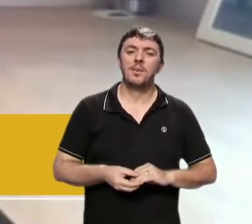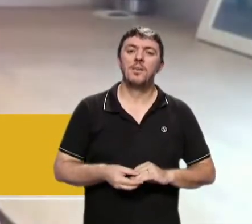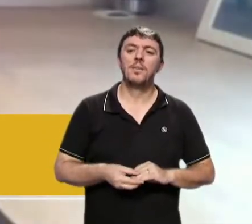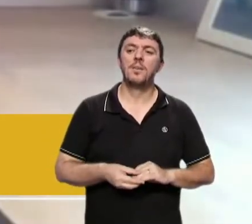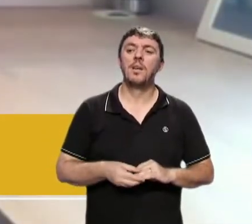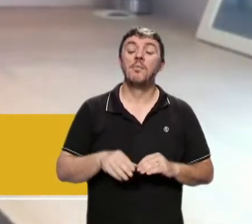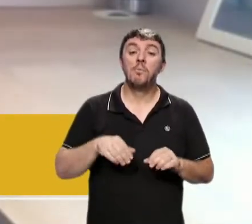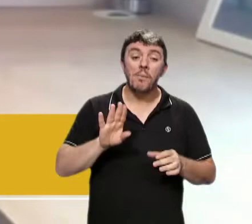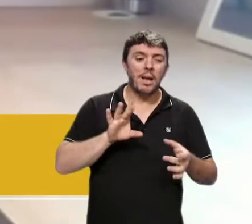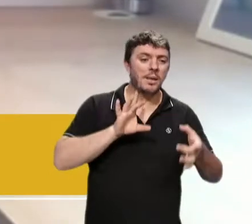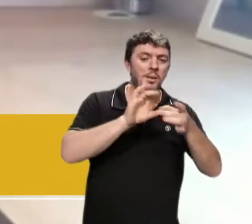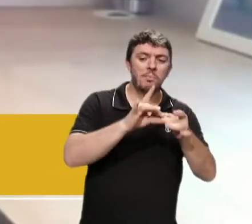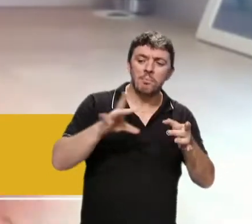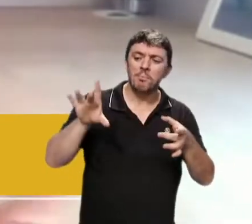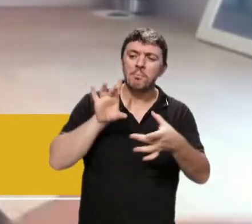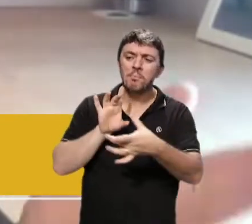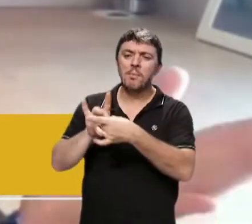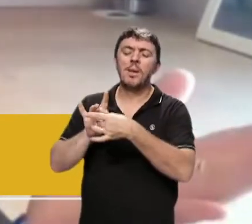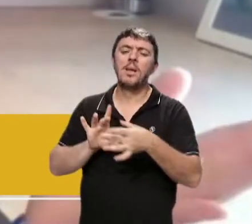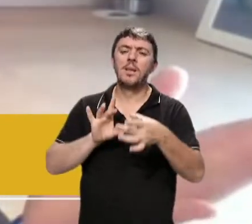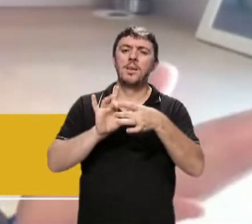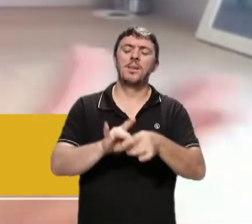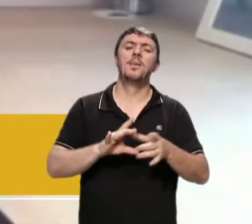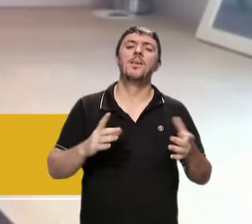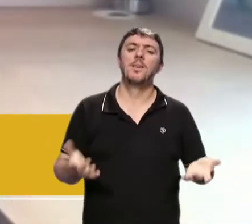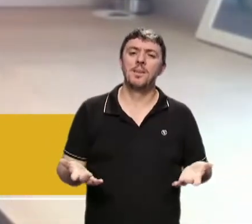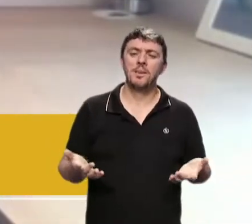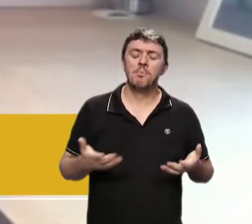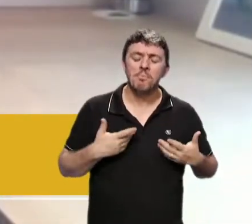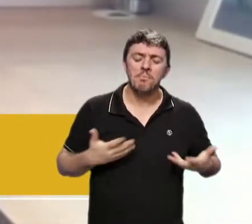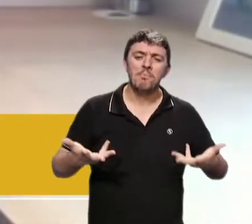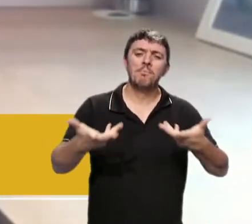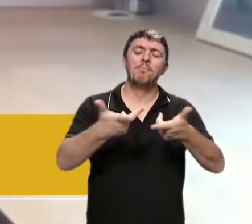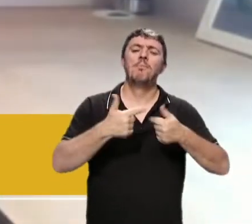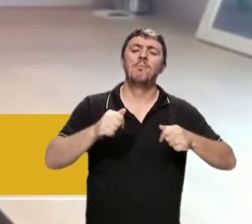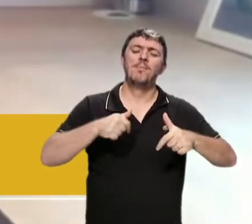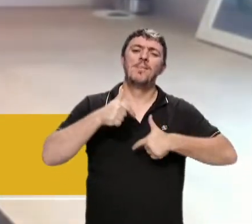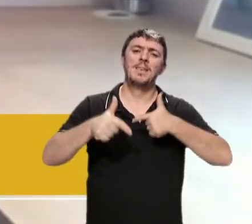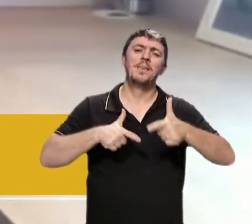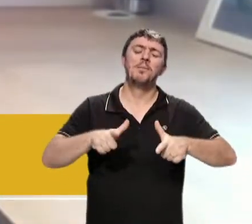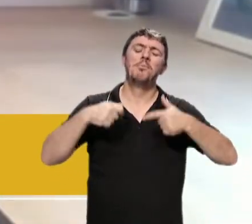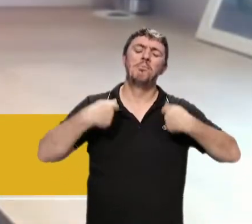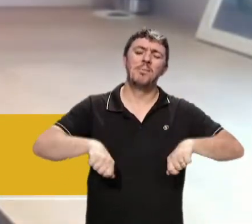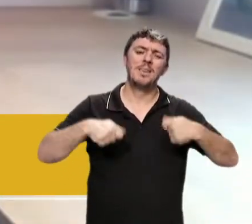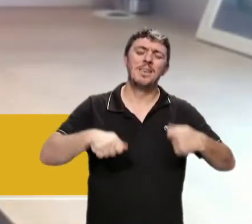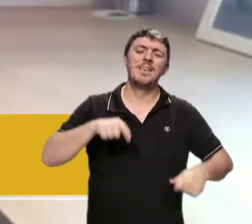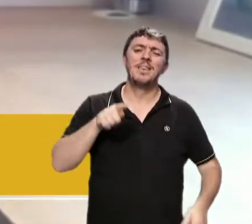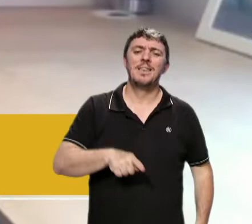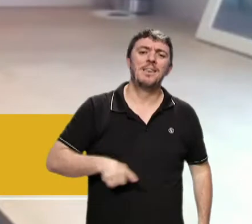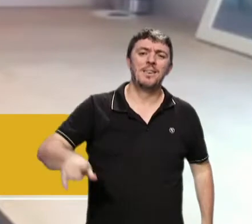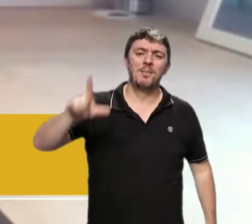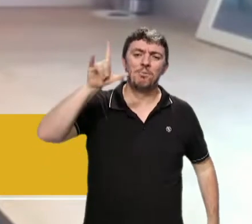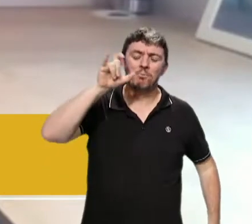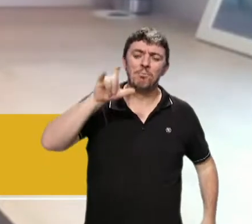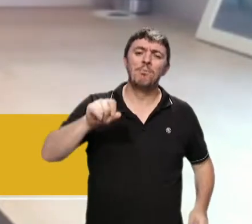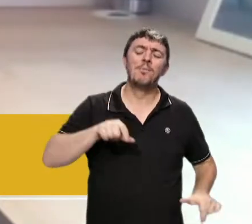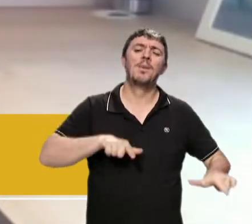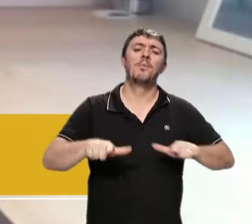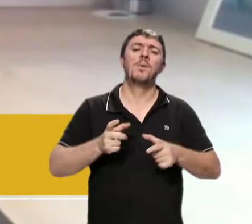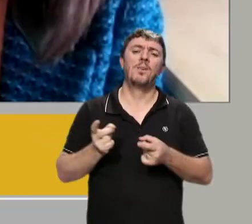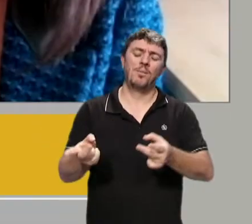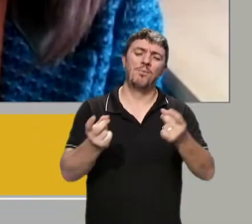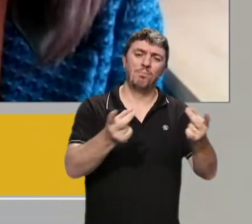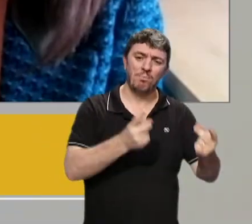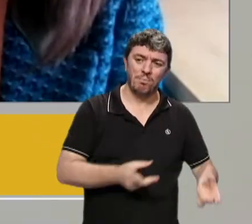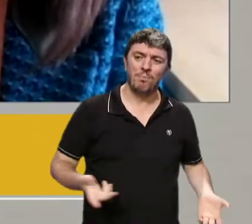vão entregar mais o nosso conteúdo, o que é maravilhoso para quem trabalha e precisa do Instagram para conseguir faturar, né?